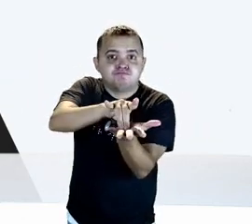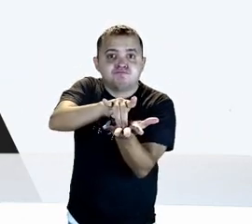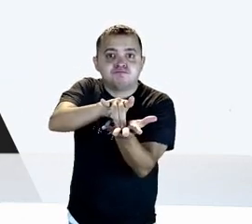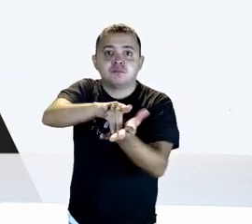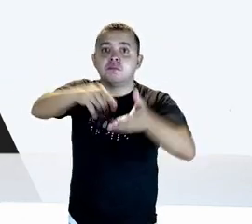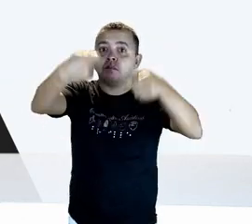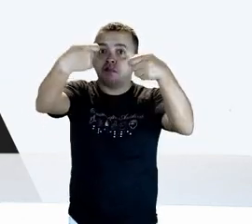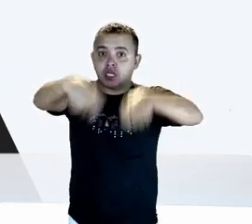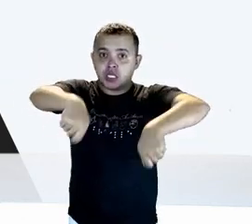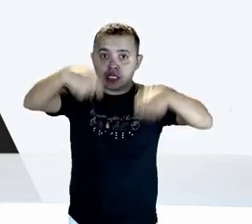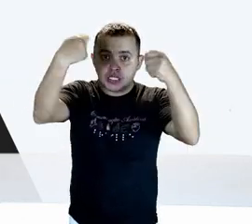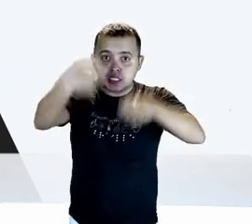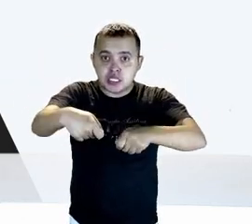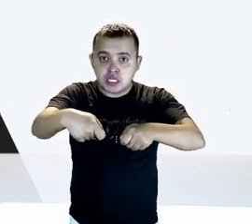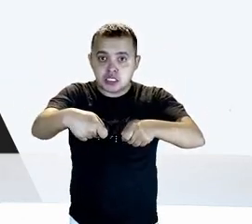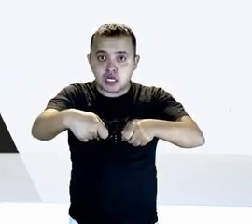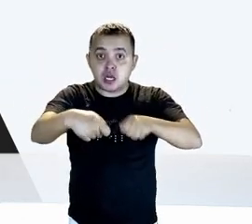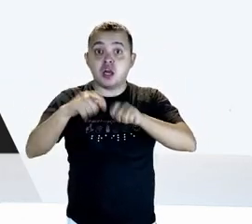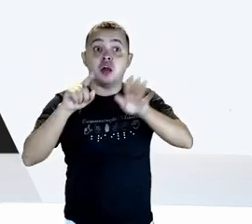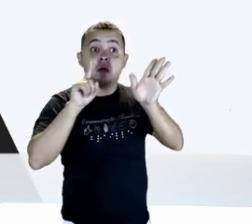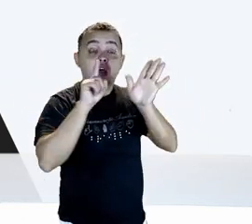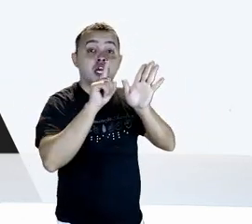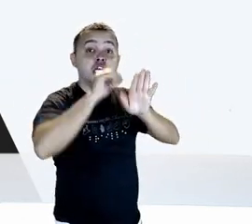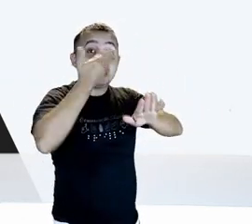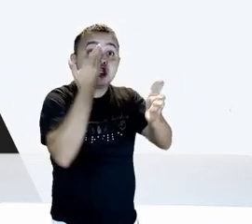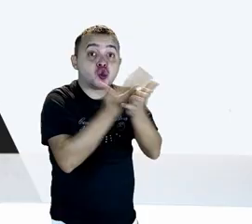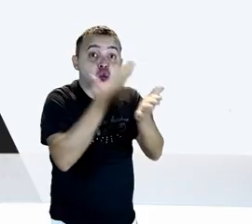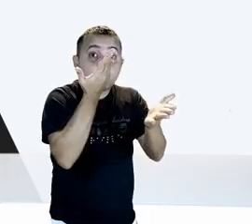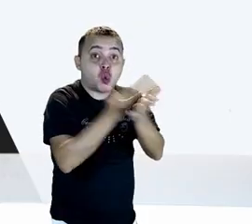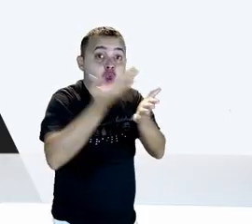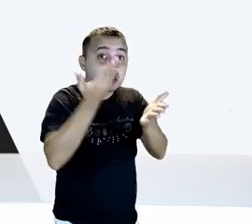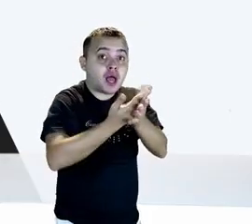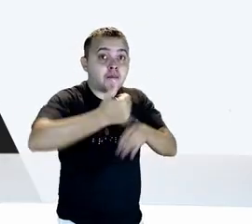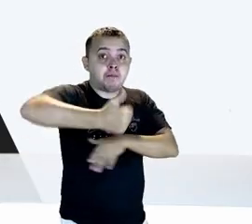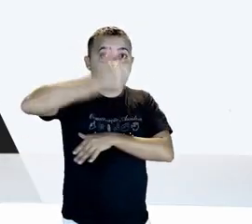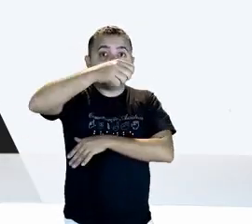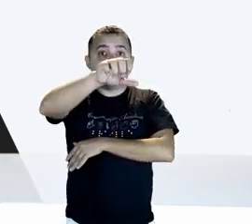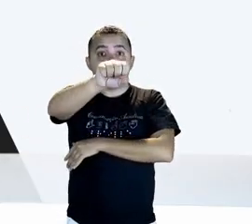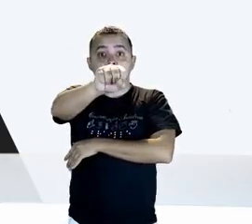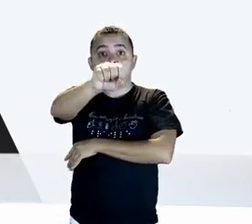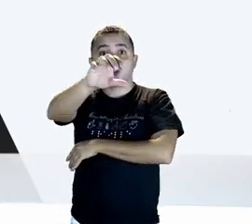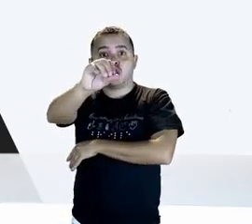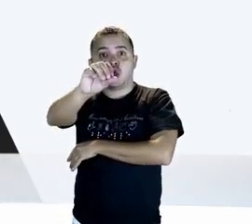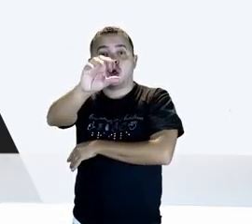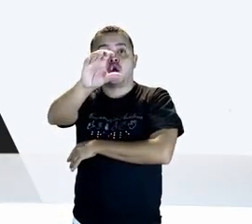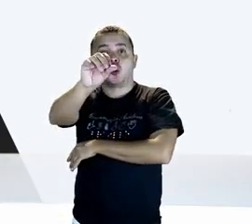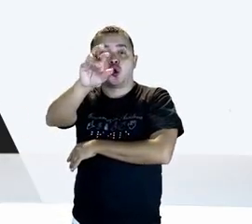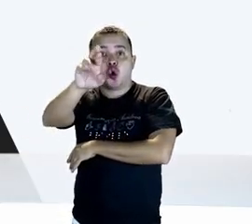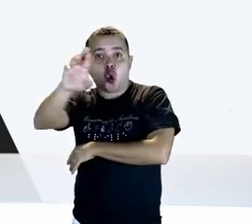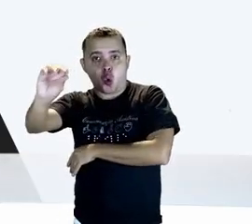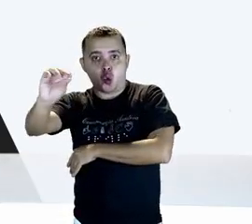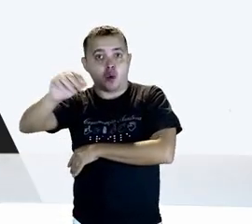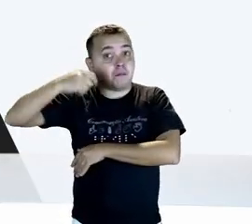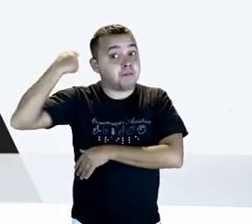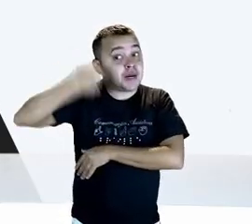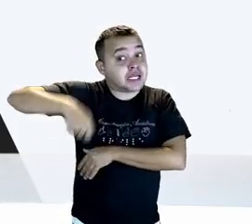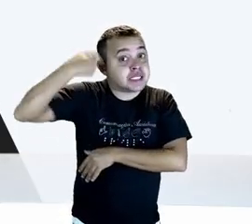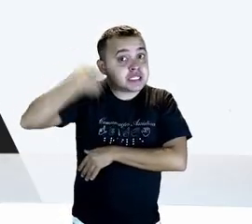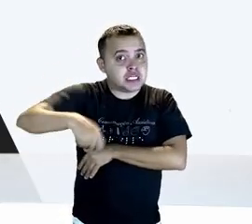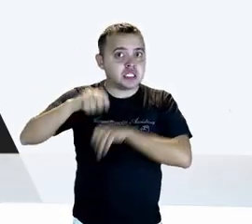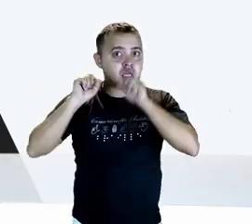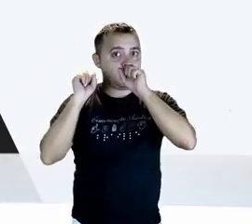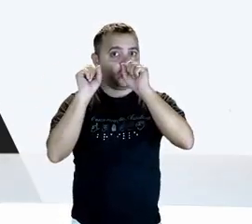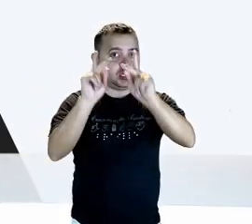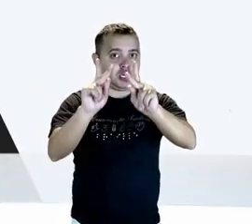caso. Consulte um profissional qualificado. Auxilie ele, se necessário.